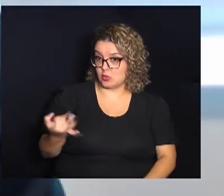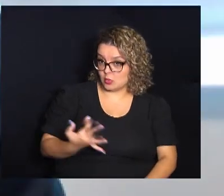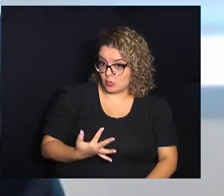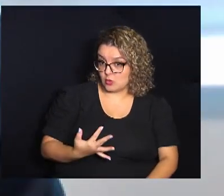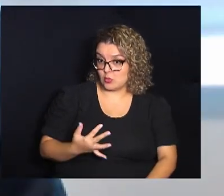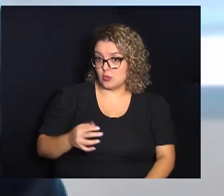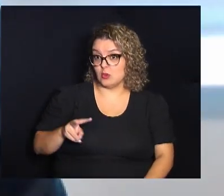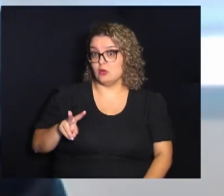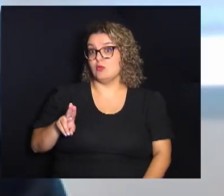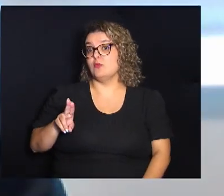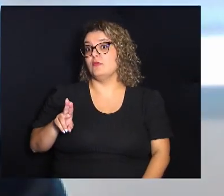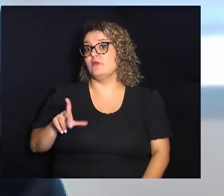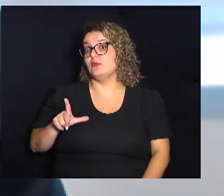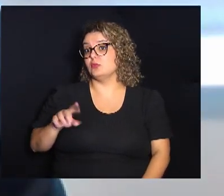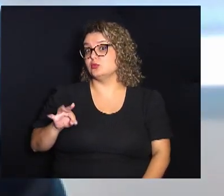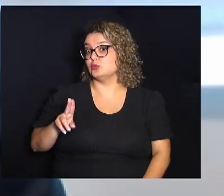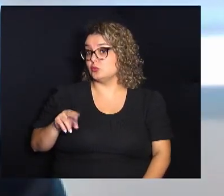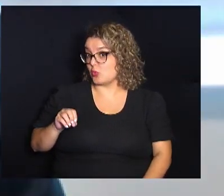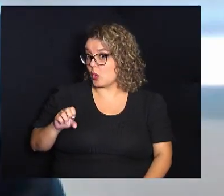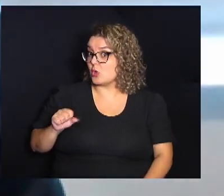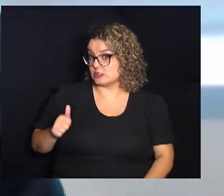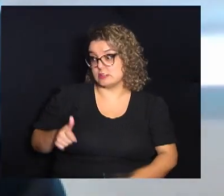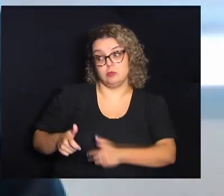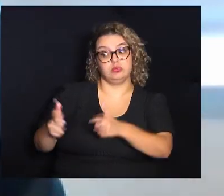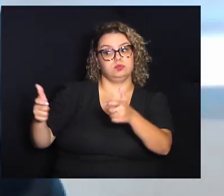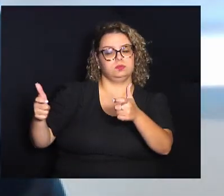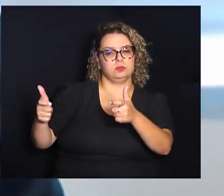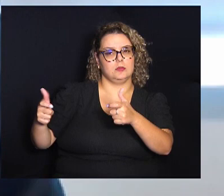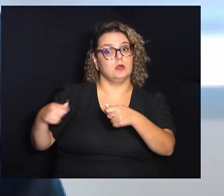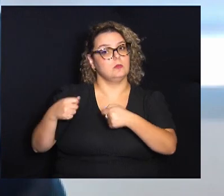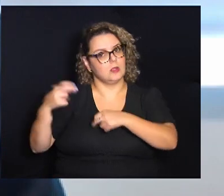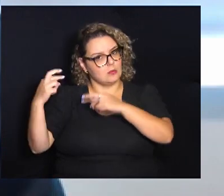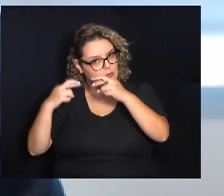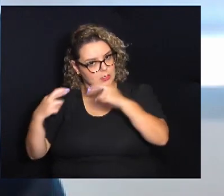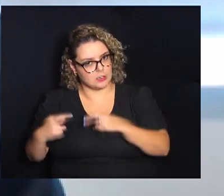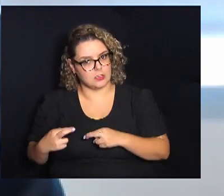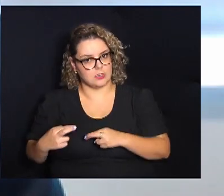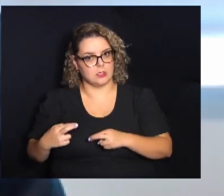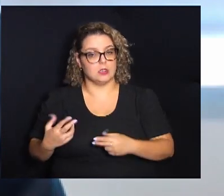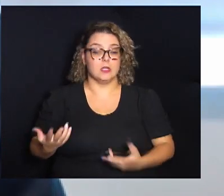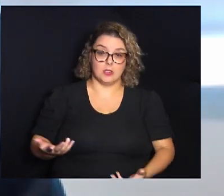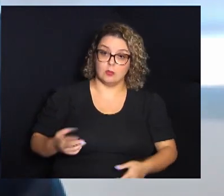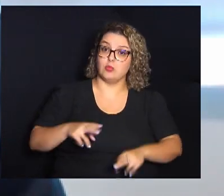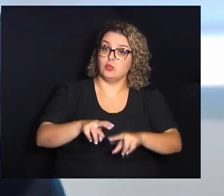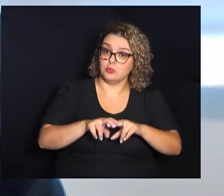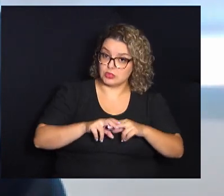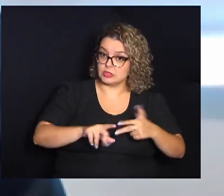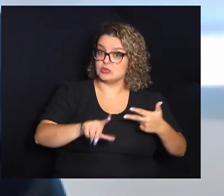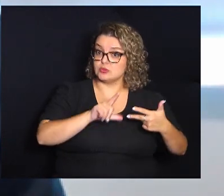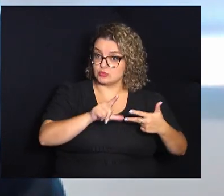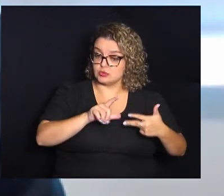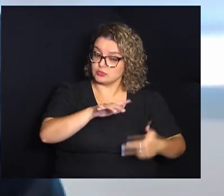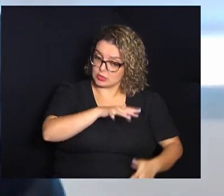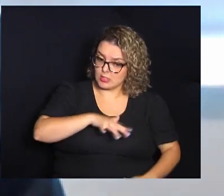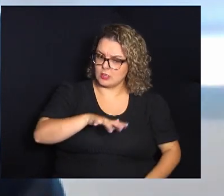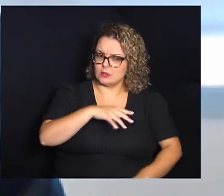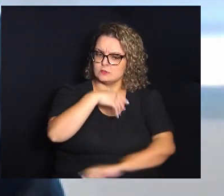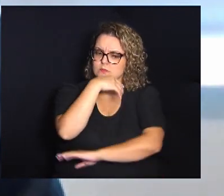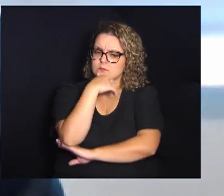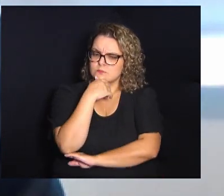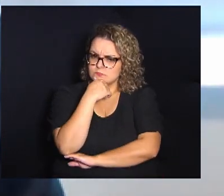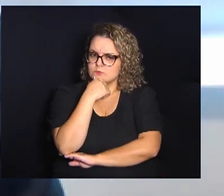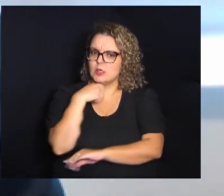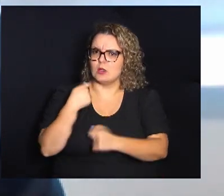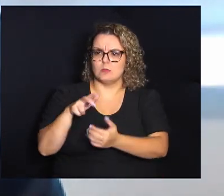vultuosa dessa, ele precisa ser olhado com cautela. E não é à toa que o legislativo olhou para esse mercado e falou assim, cara, a gente precisa regular